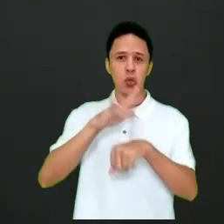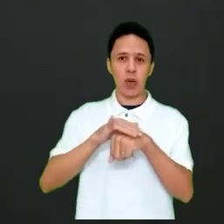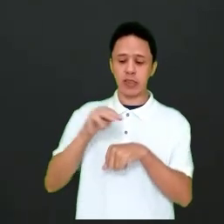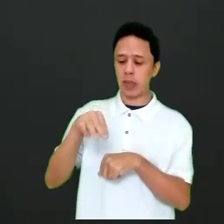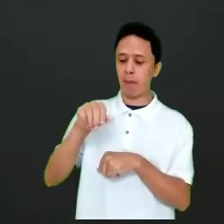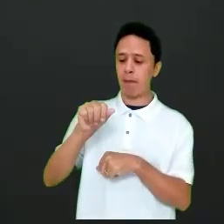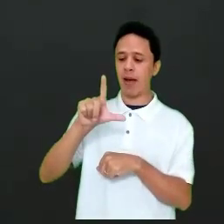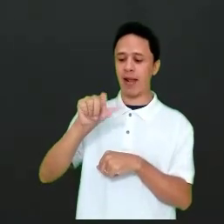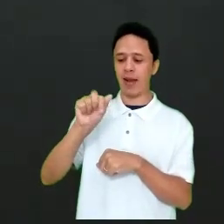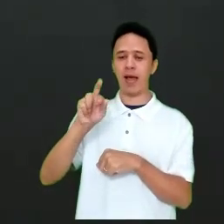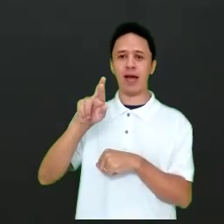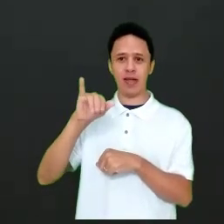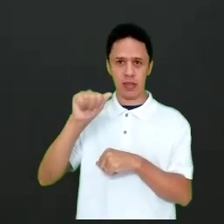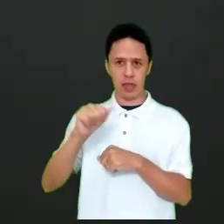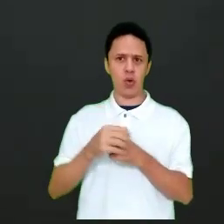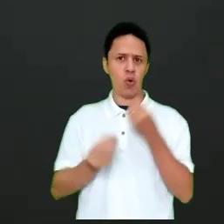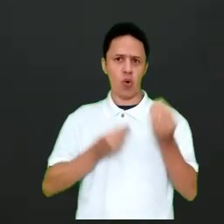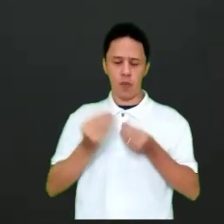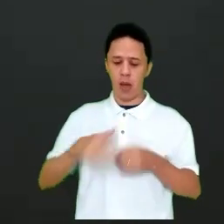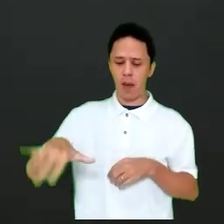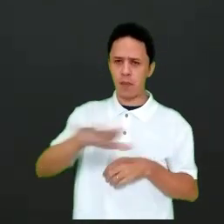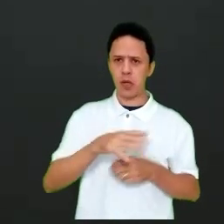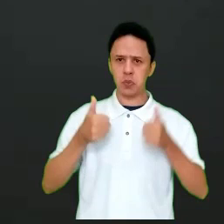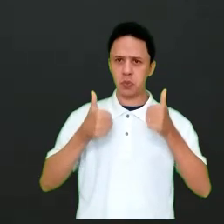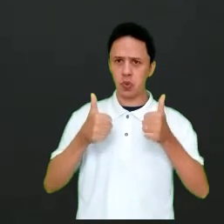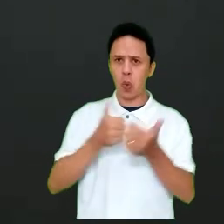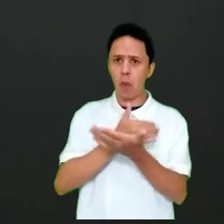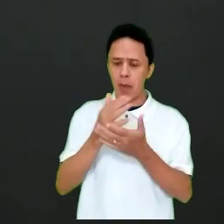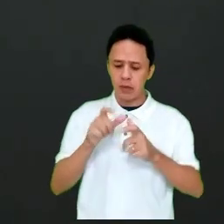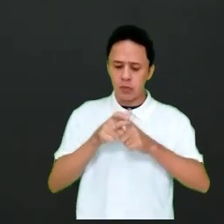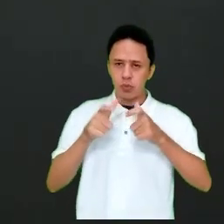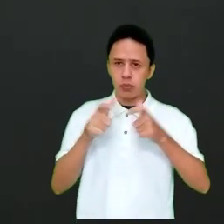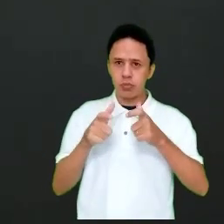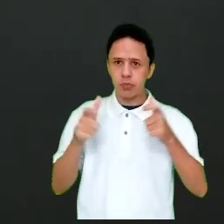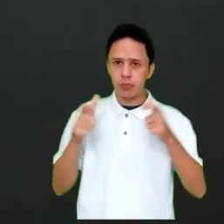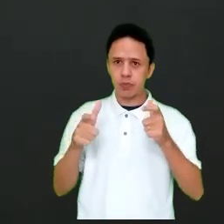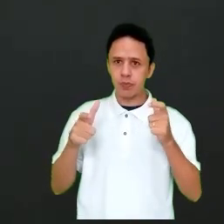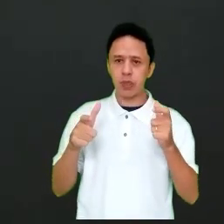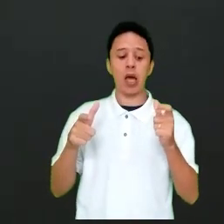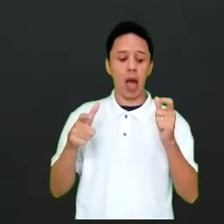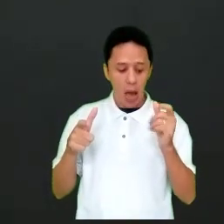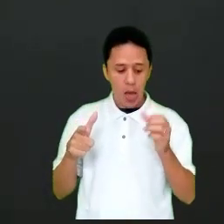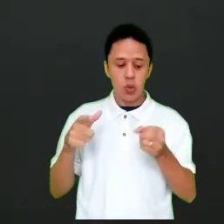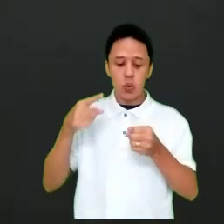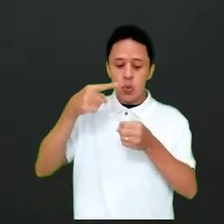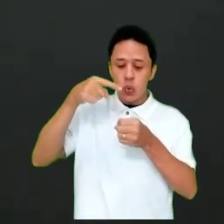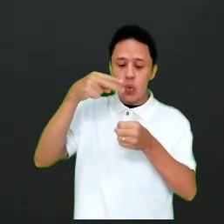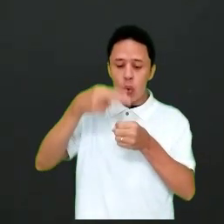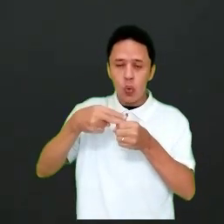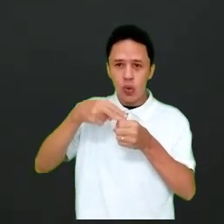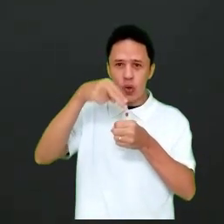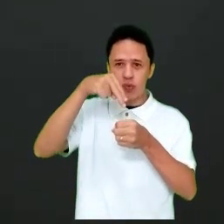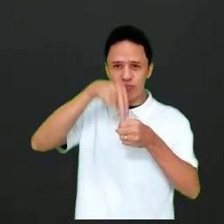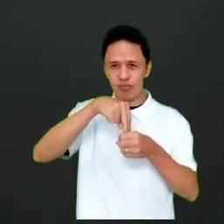malária. Qual é a jogada dele? Quando ele está num ambiente favorável, ele começa a multiplicar os seus núcleos. Eu tenho uma